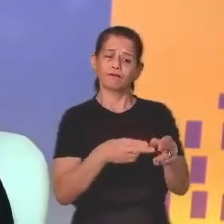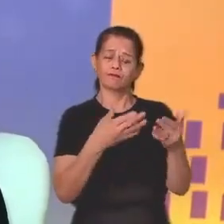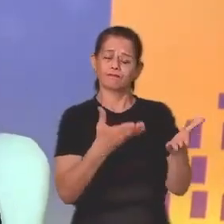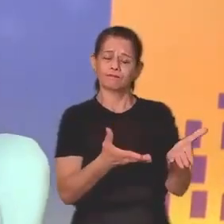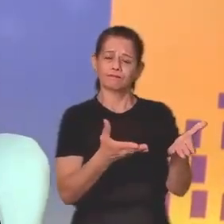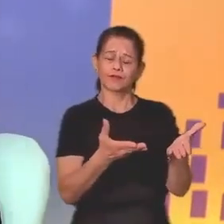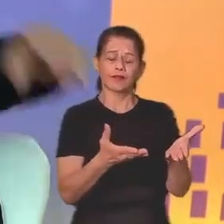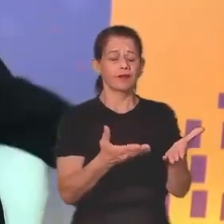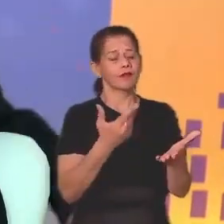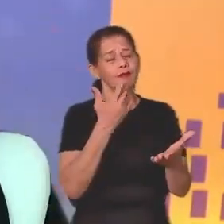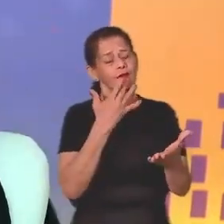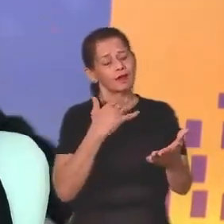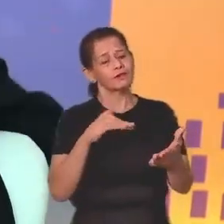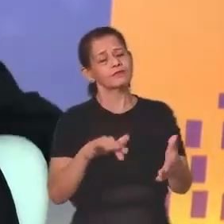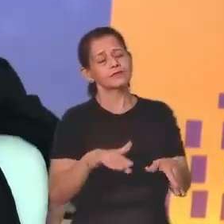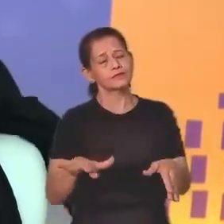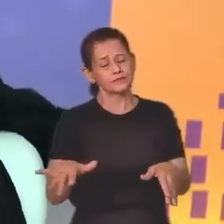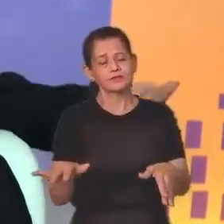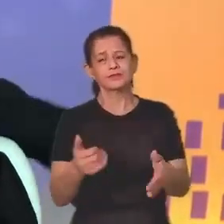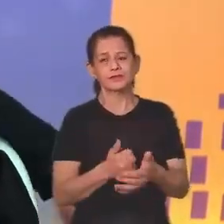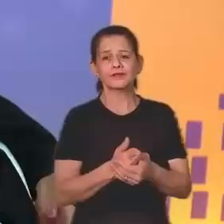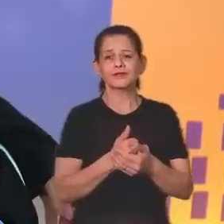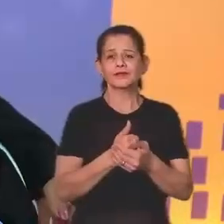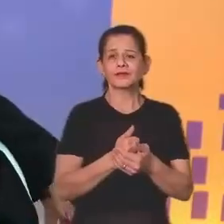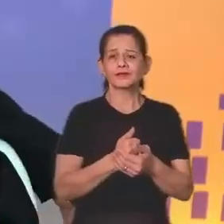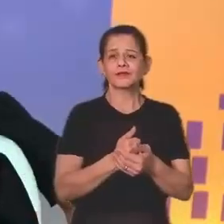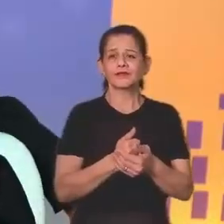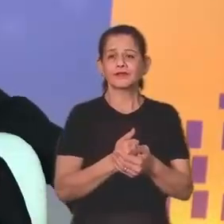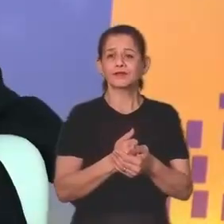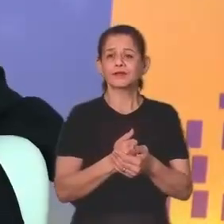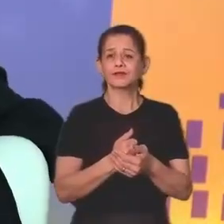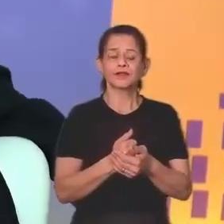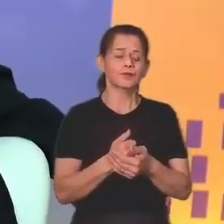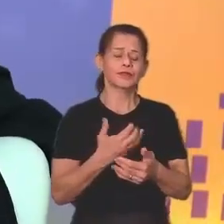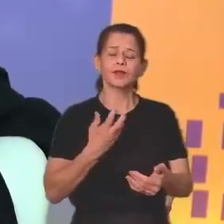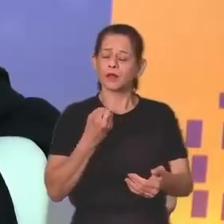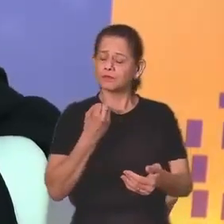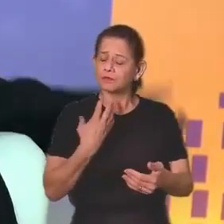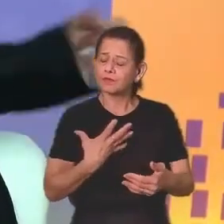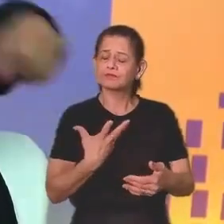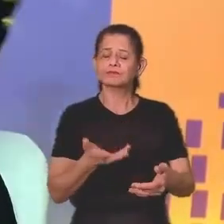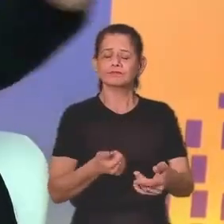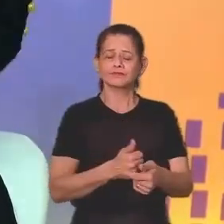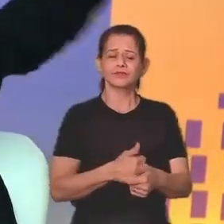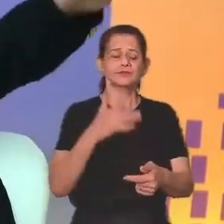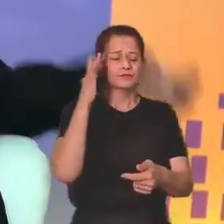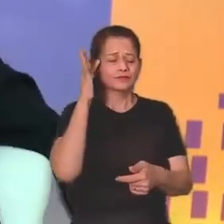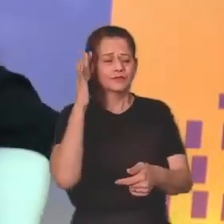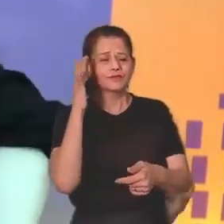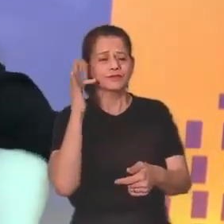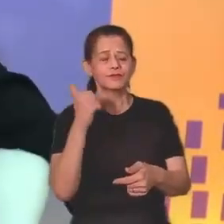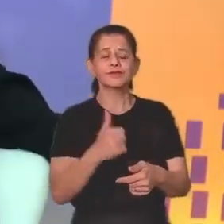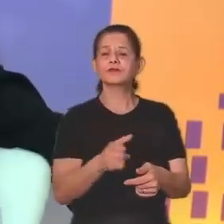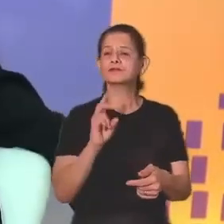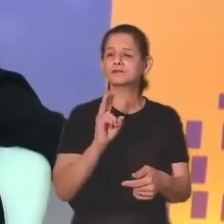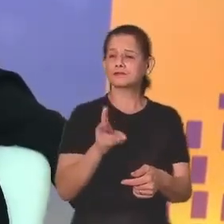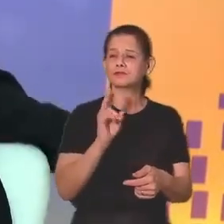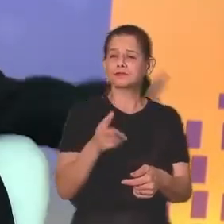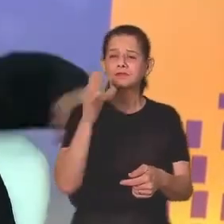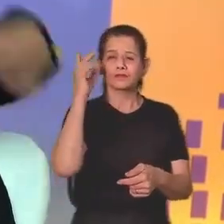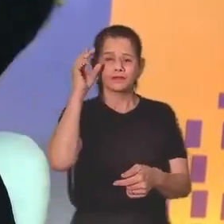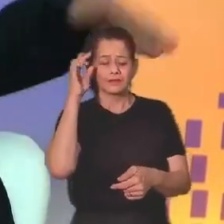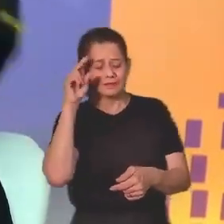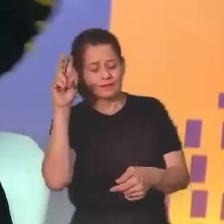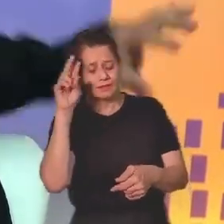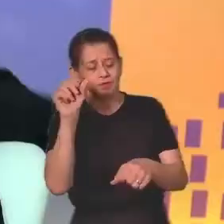uma criança, né? Mas eram momentos muito gratificantes. E eu acho que isso é que impulsionou,